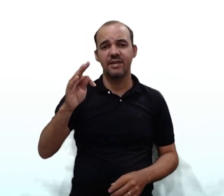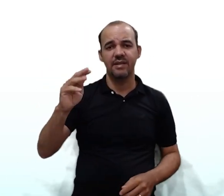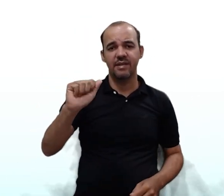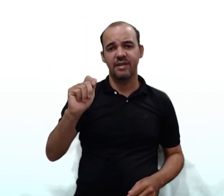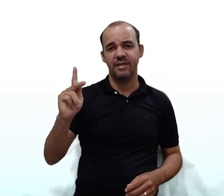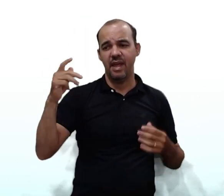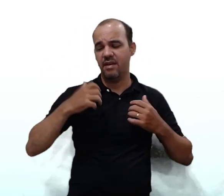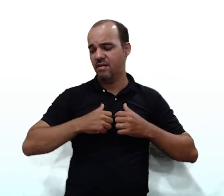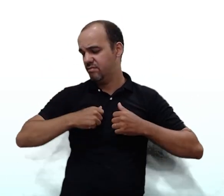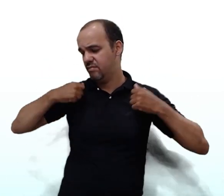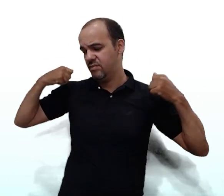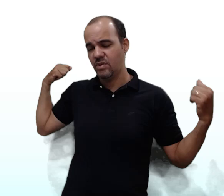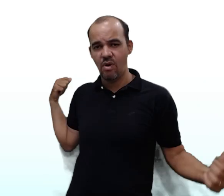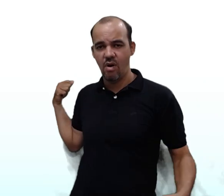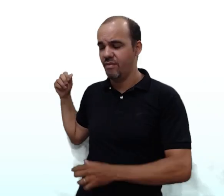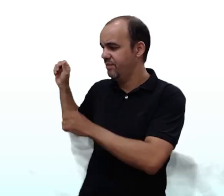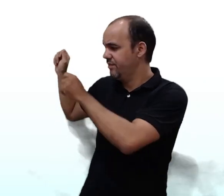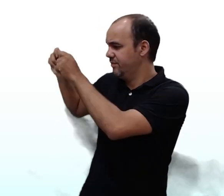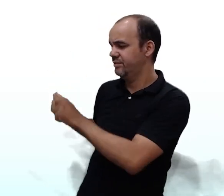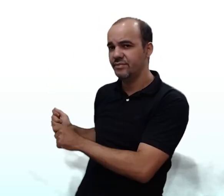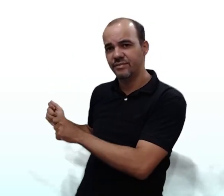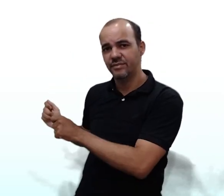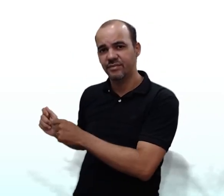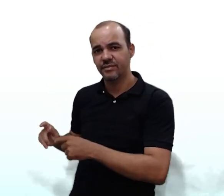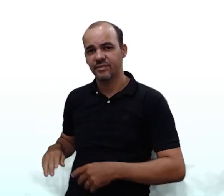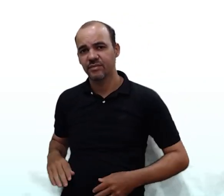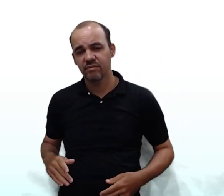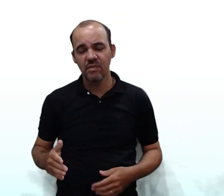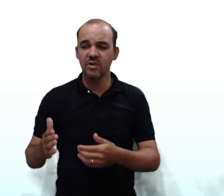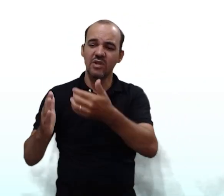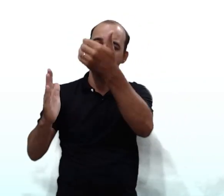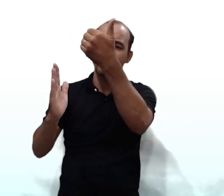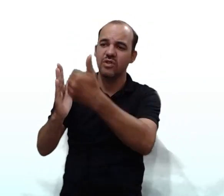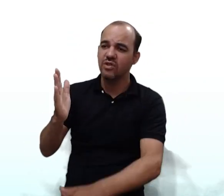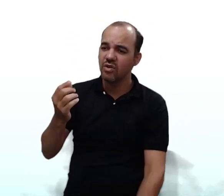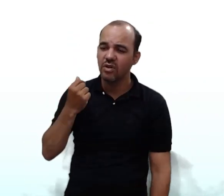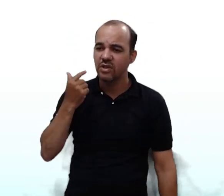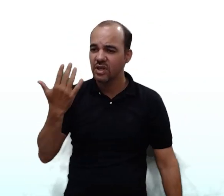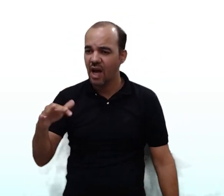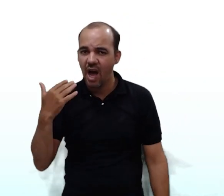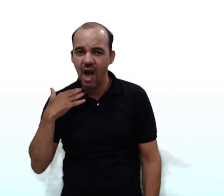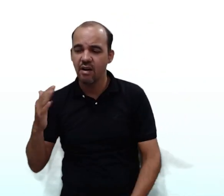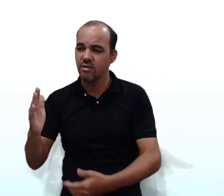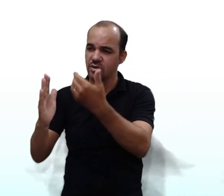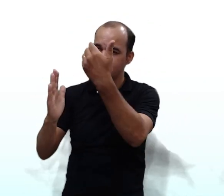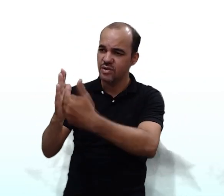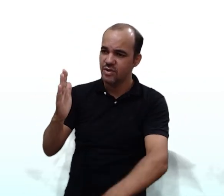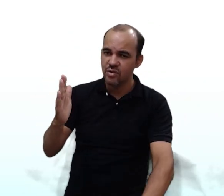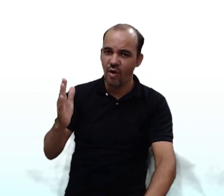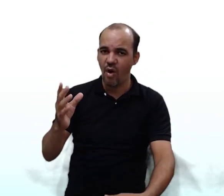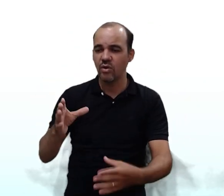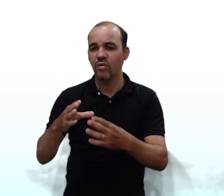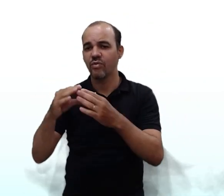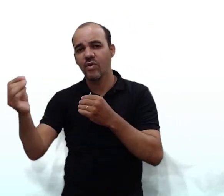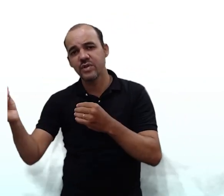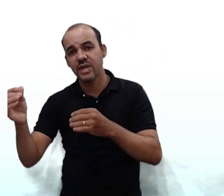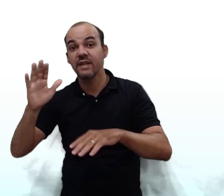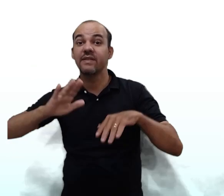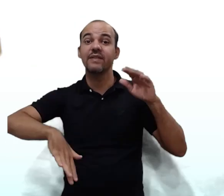o casaco, take off your coat. Pode passar a ideia de desconto, pode passar a ideia de fugir. Então, olha